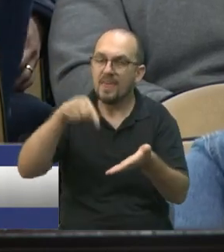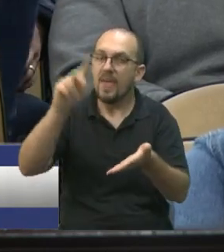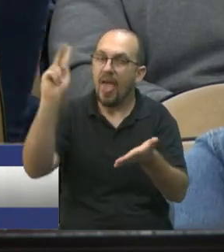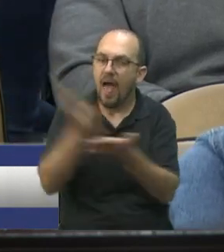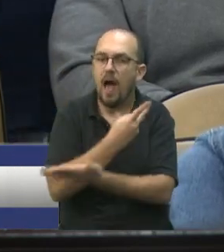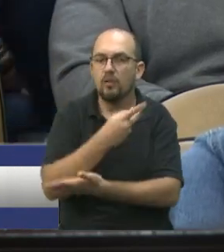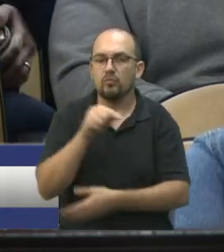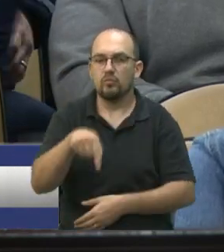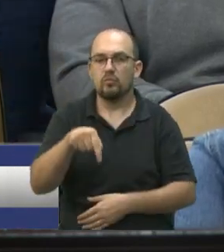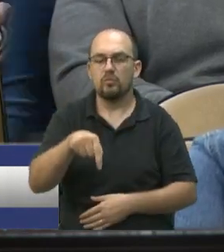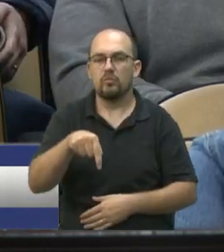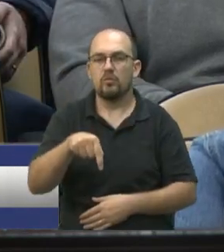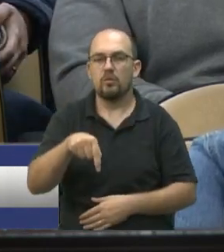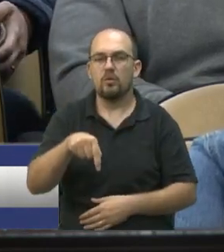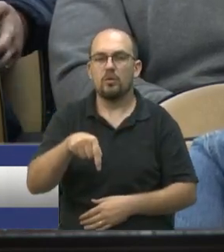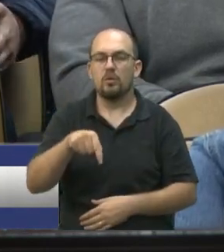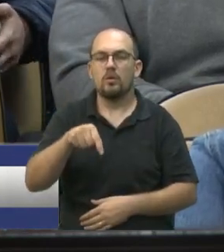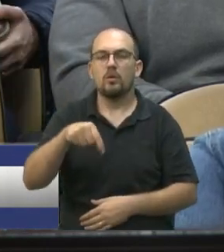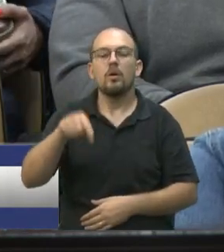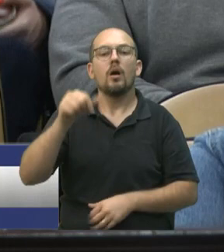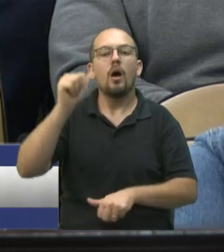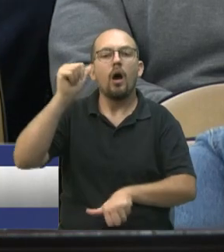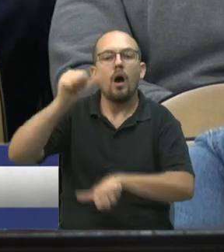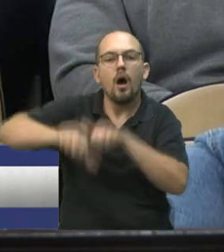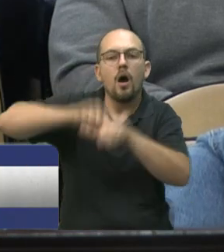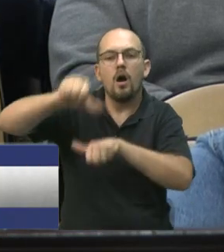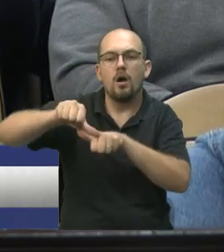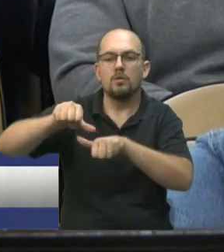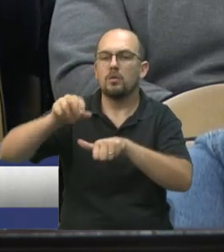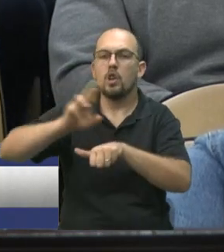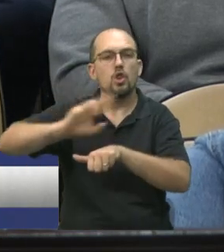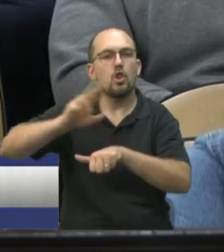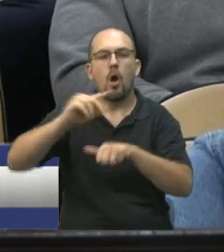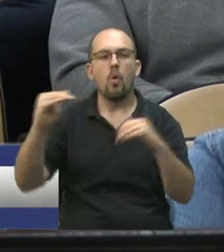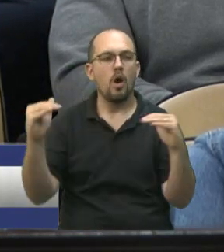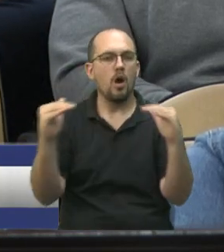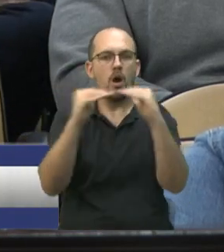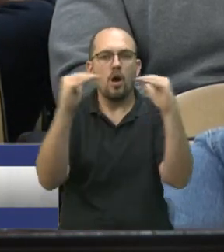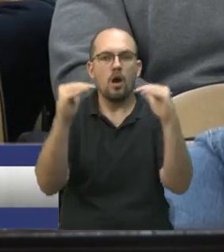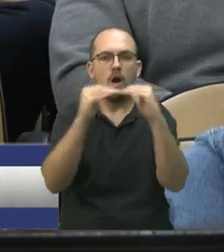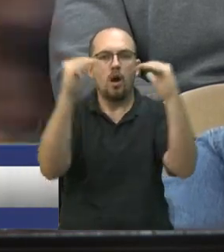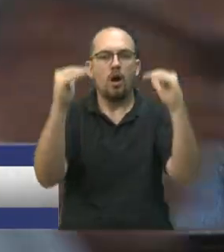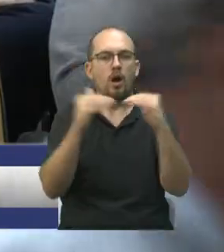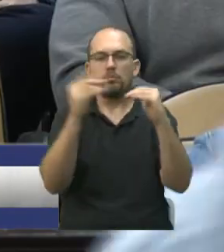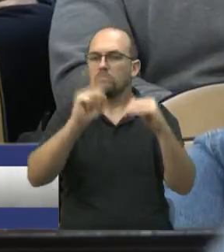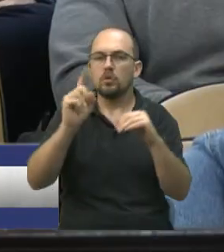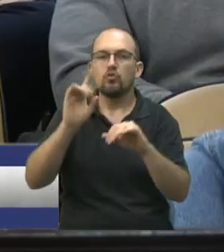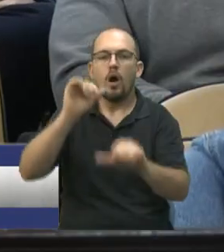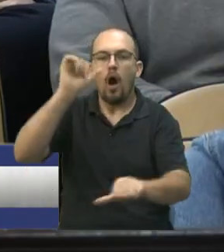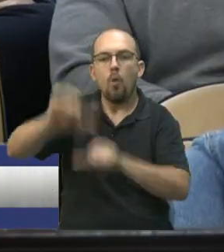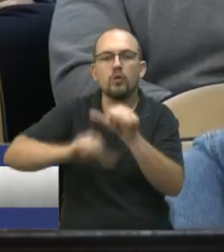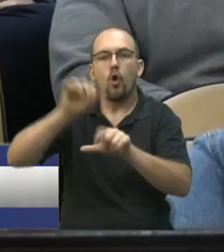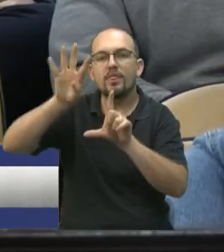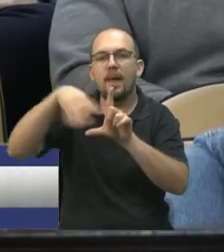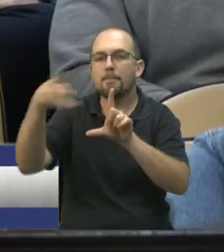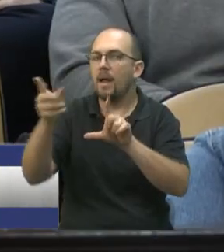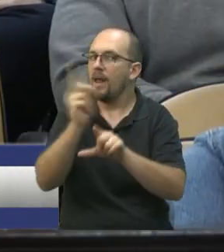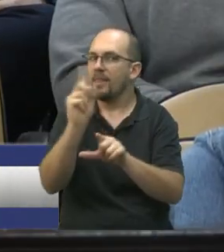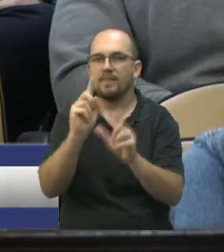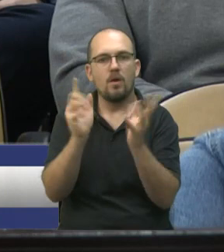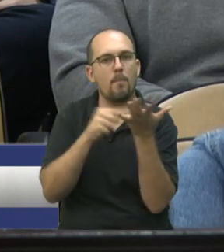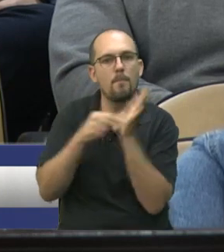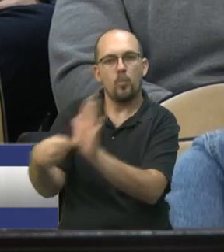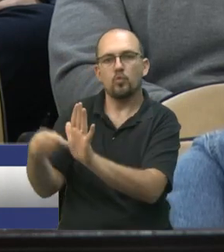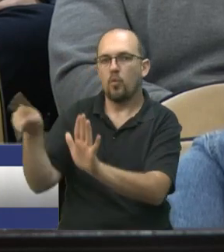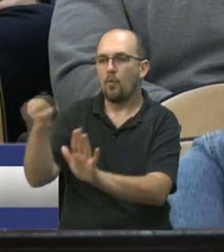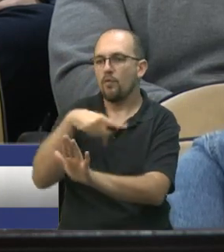errado. Sim, que ele alterou, ele não reajustou as tabelas, ele alterou as tabelas sem passar por aprovação da